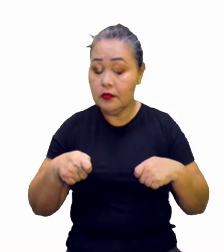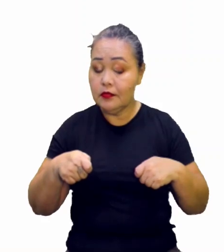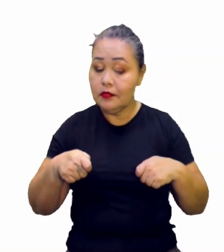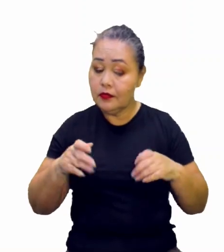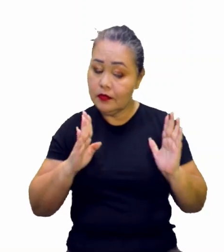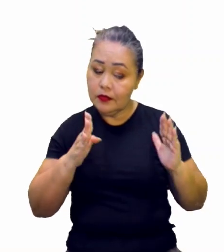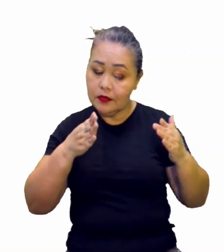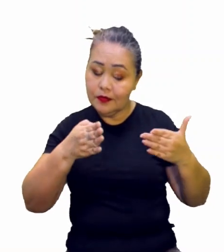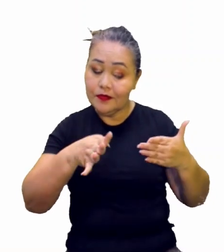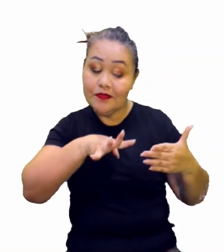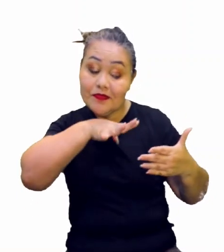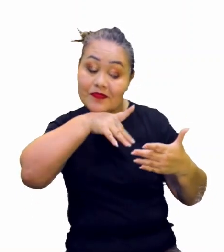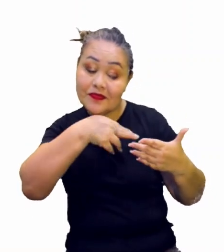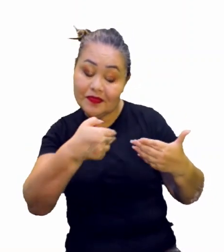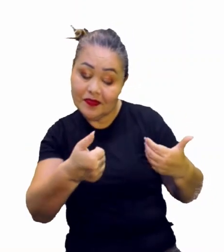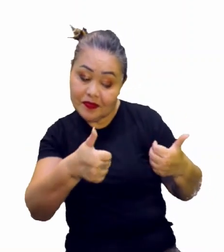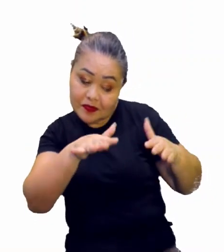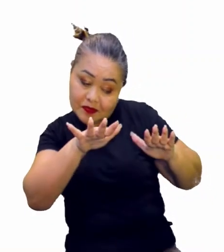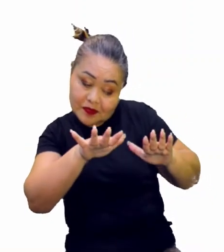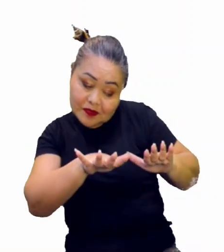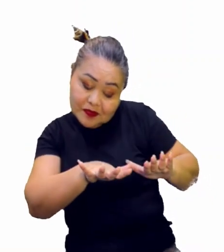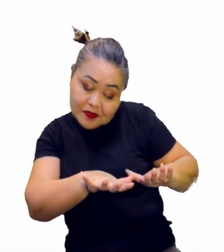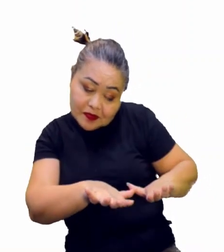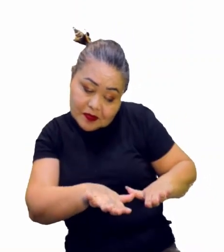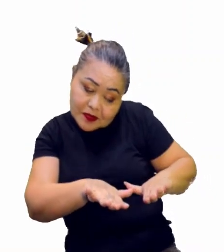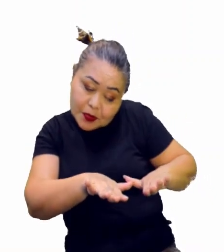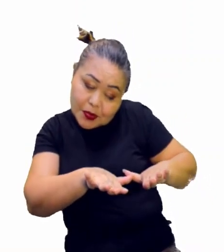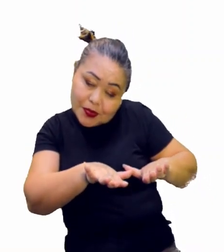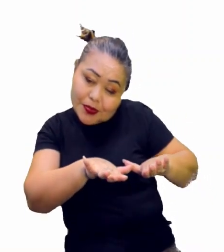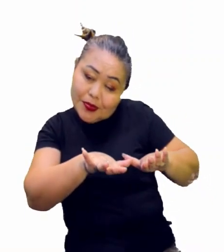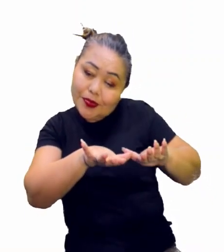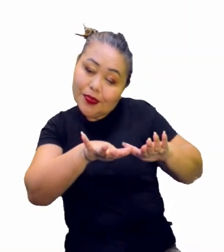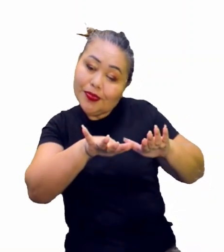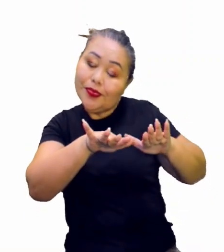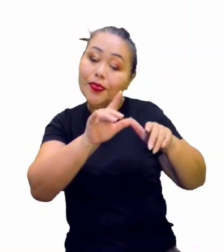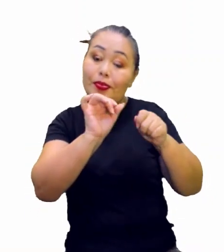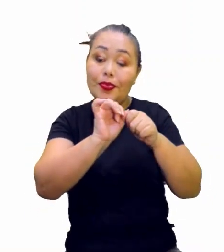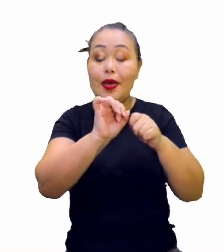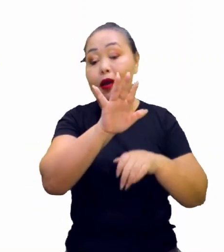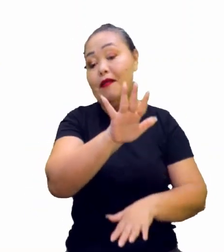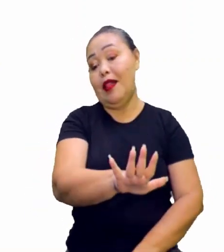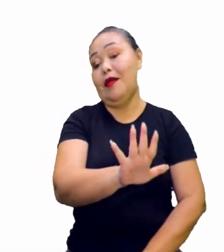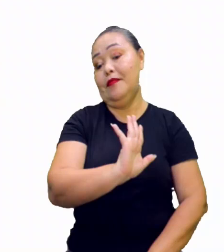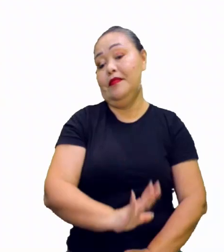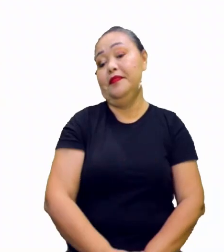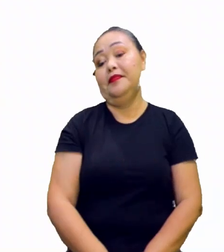determinados animais constituírem lá o bando.